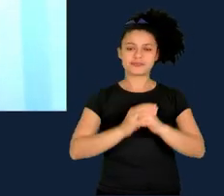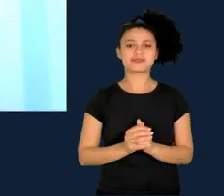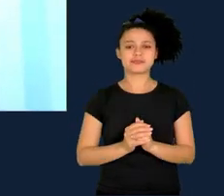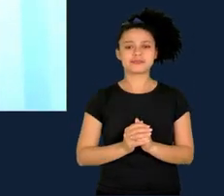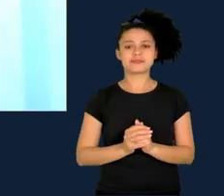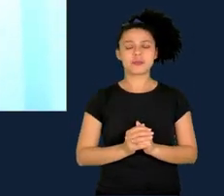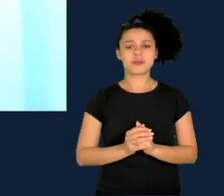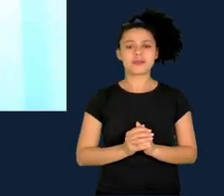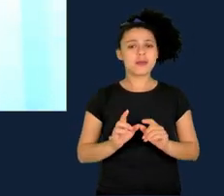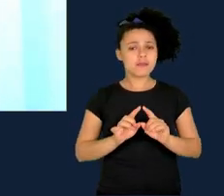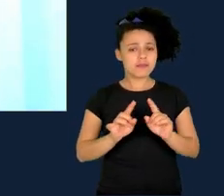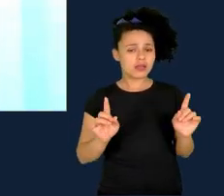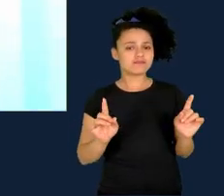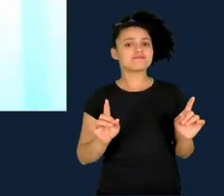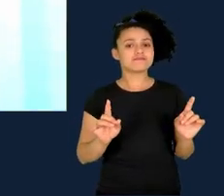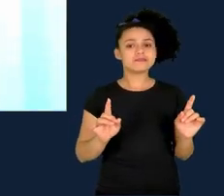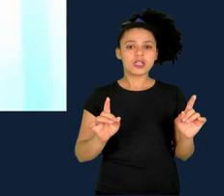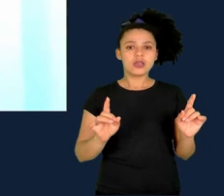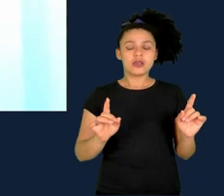Mas acho que, assim,